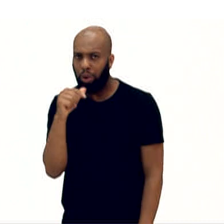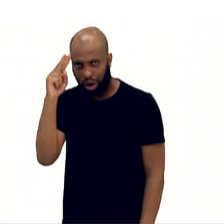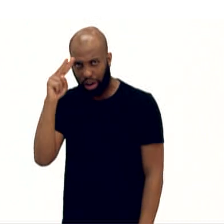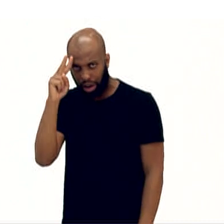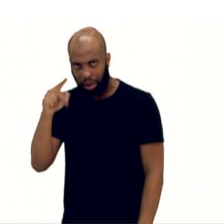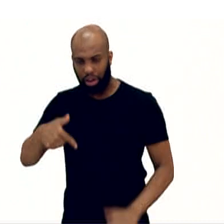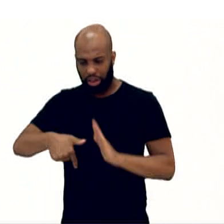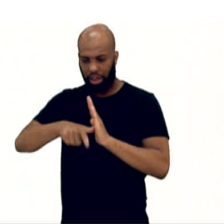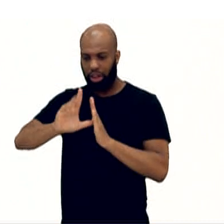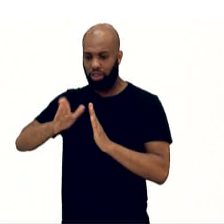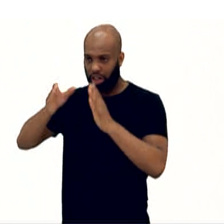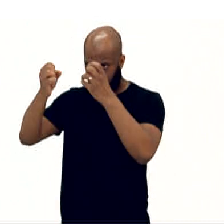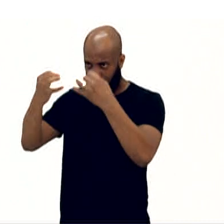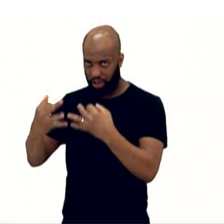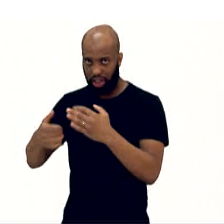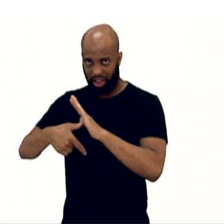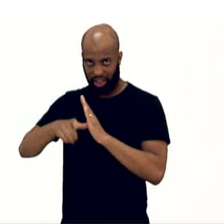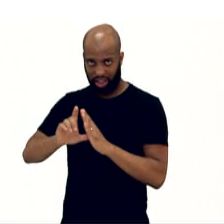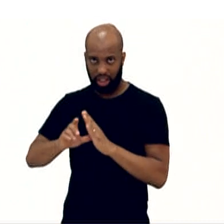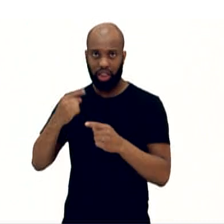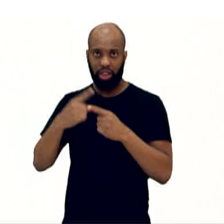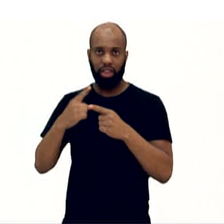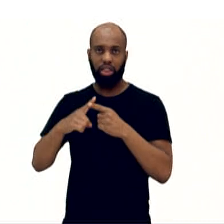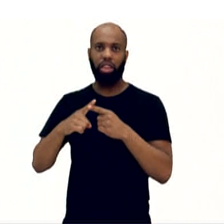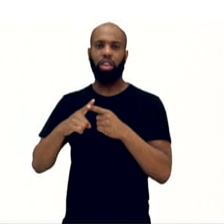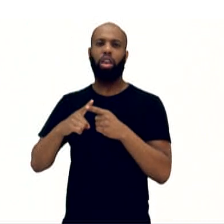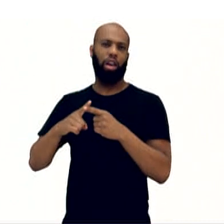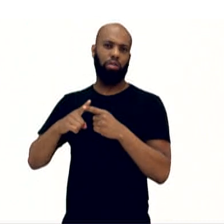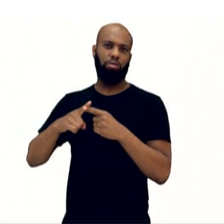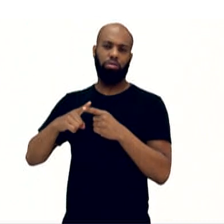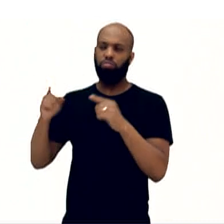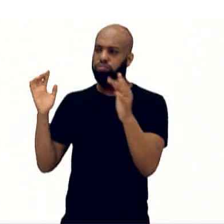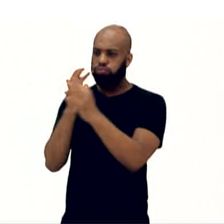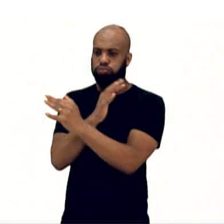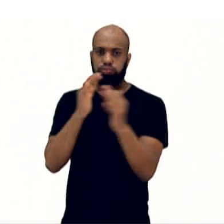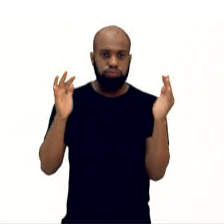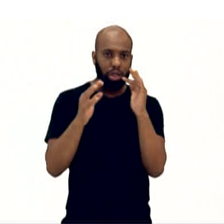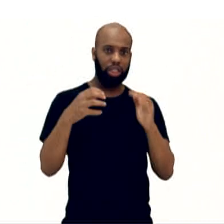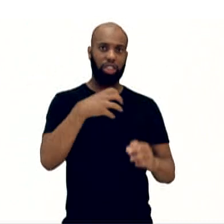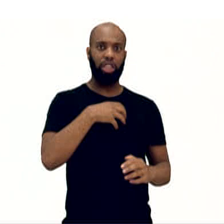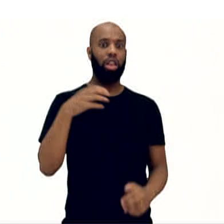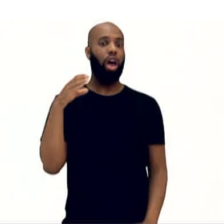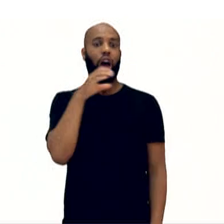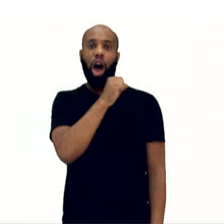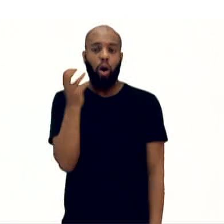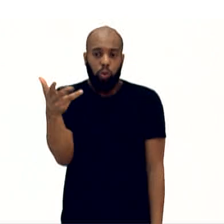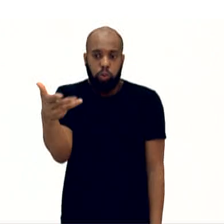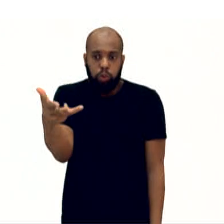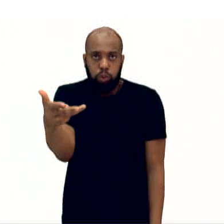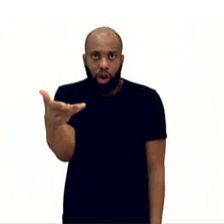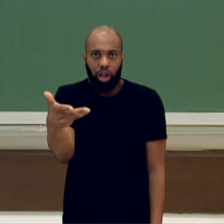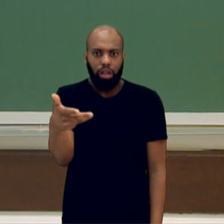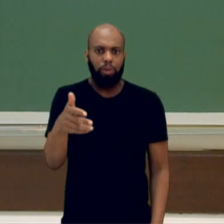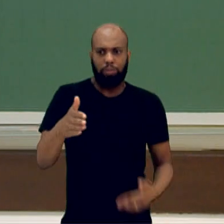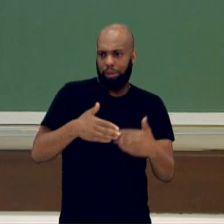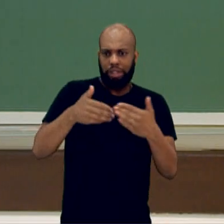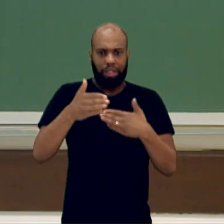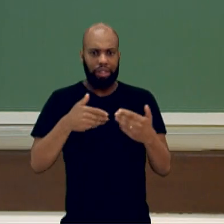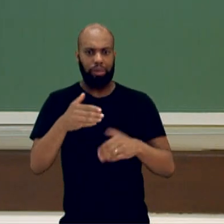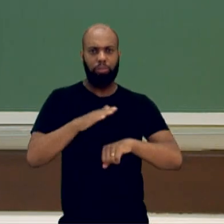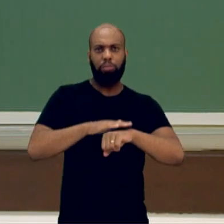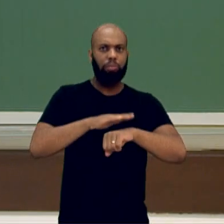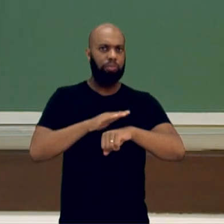lá numa aula anterior nossa? A urbanização ocorreu de forma acelerada e desordenada e num menor espaço de